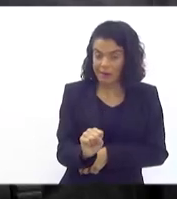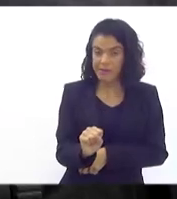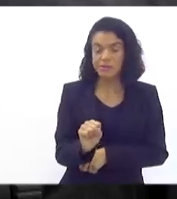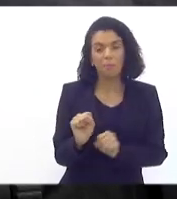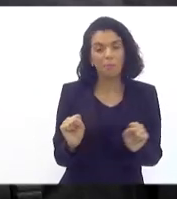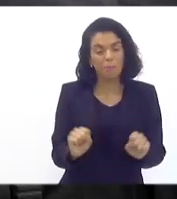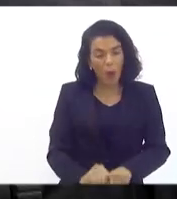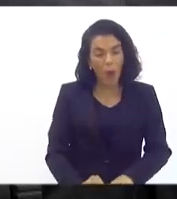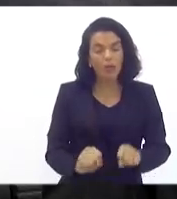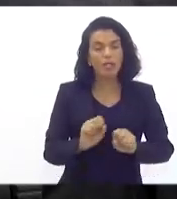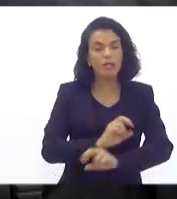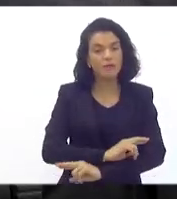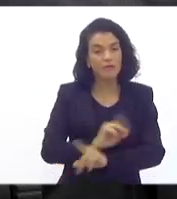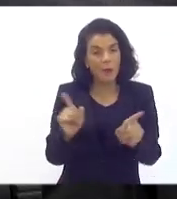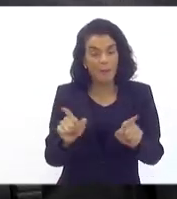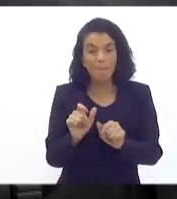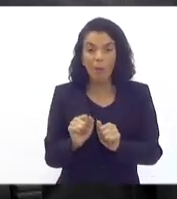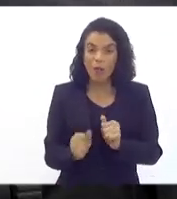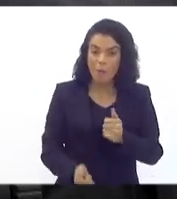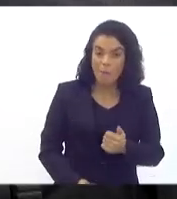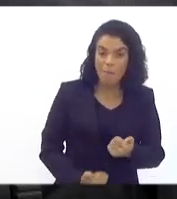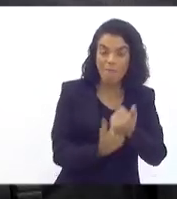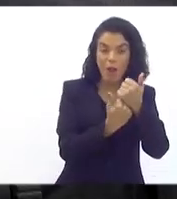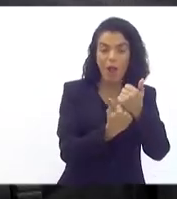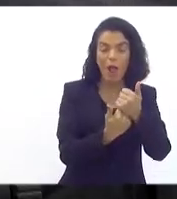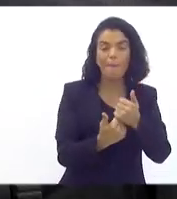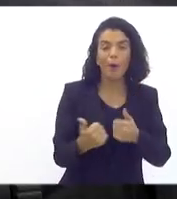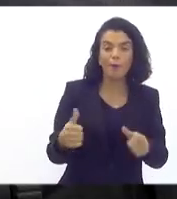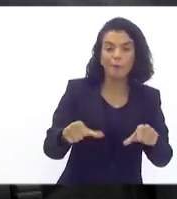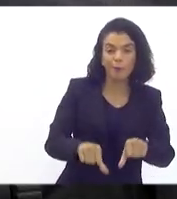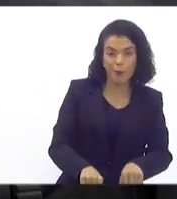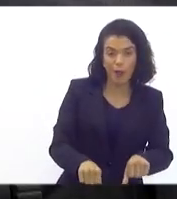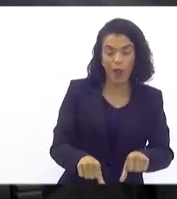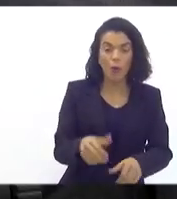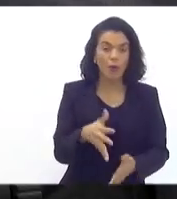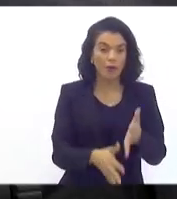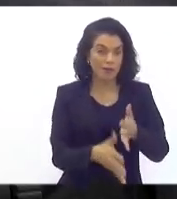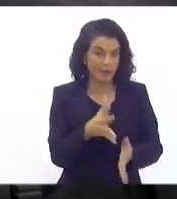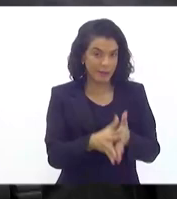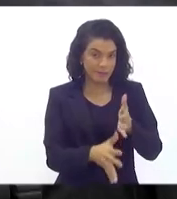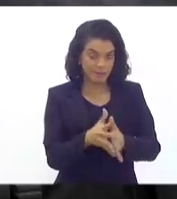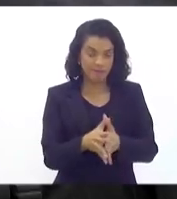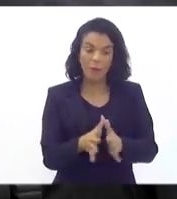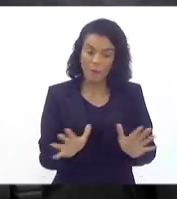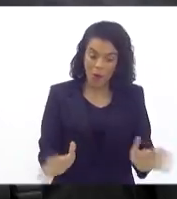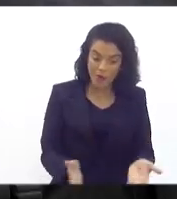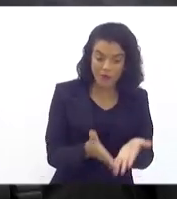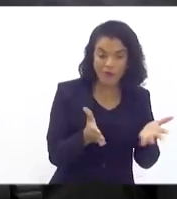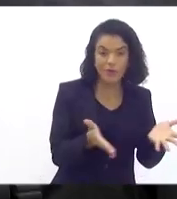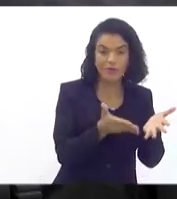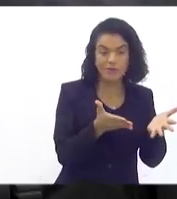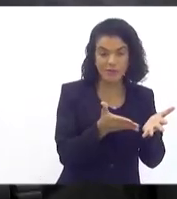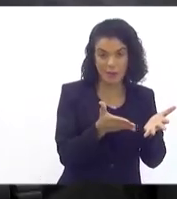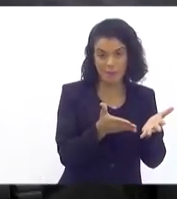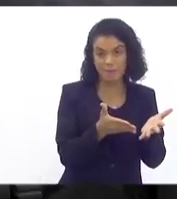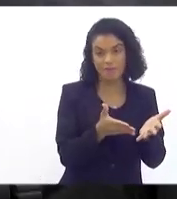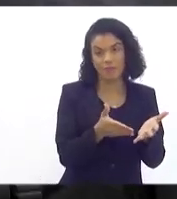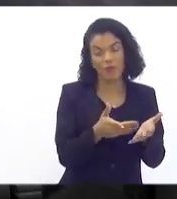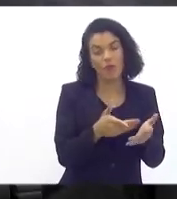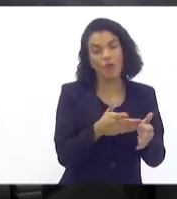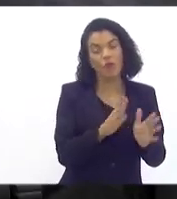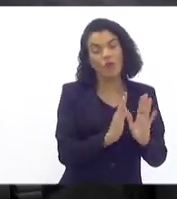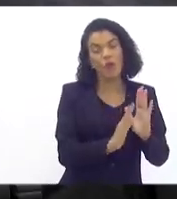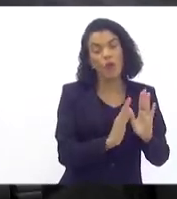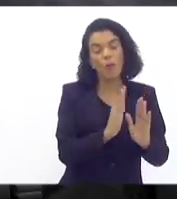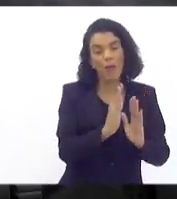diferenciar ou pode melhorar ou pode atrapalhar as condições que nós temos aqui pode influenciar diretamente no que o processo